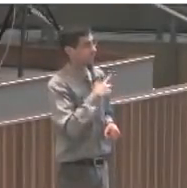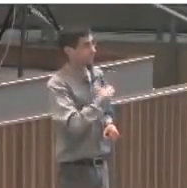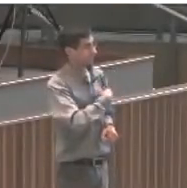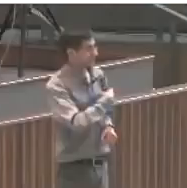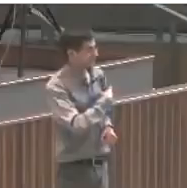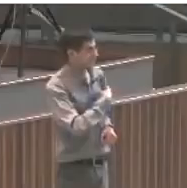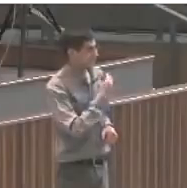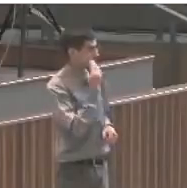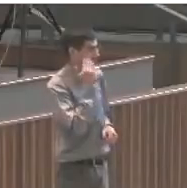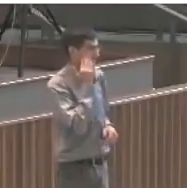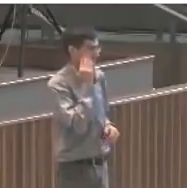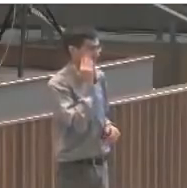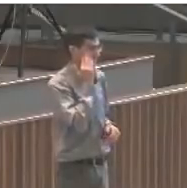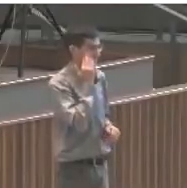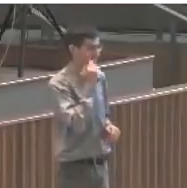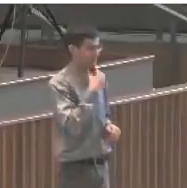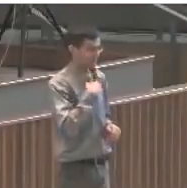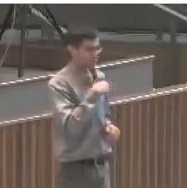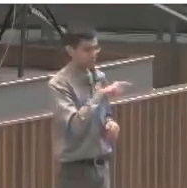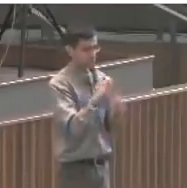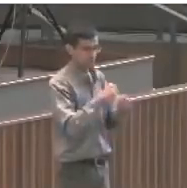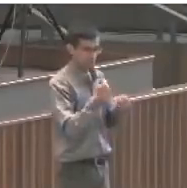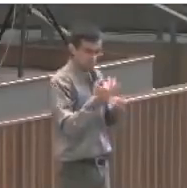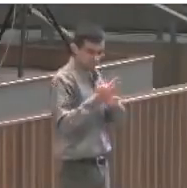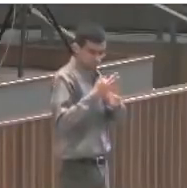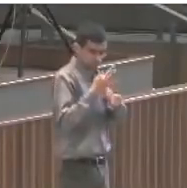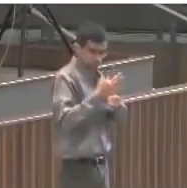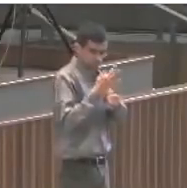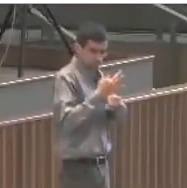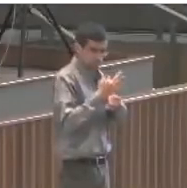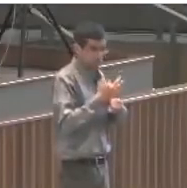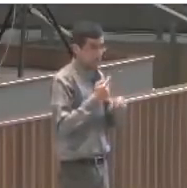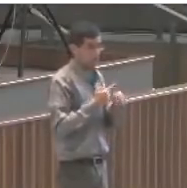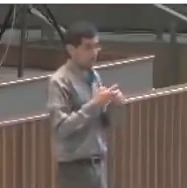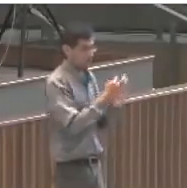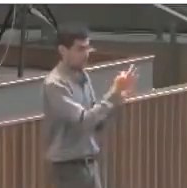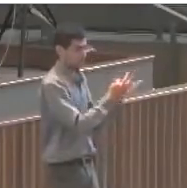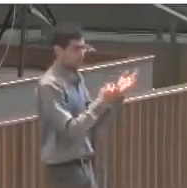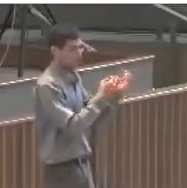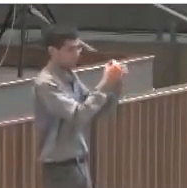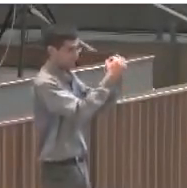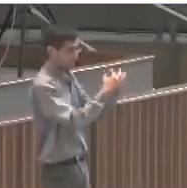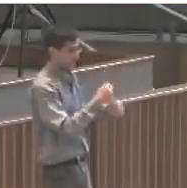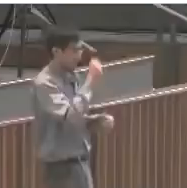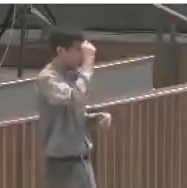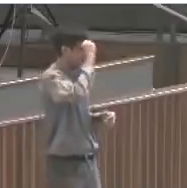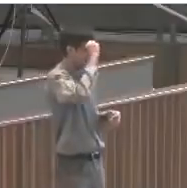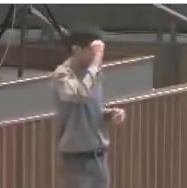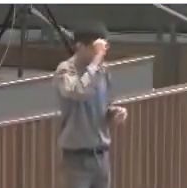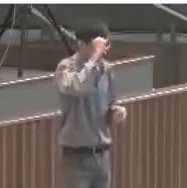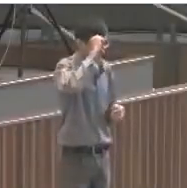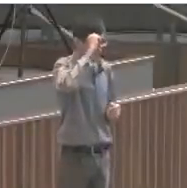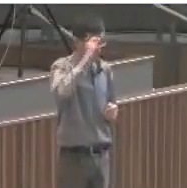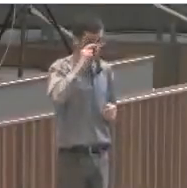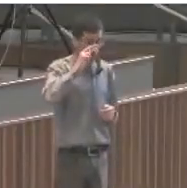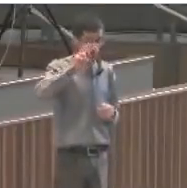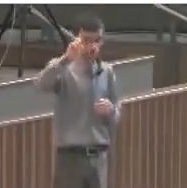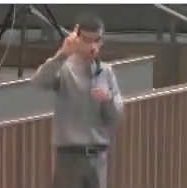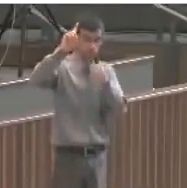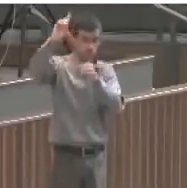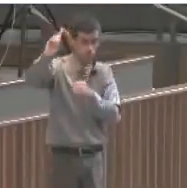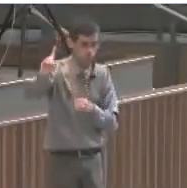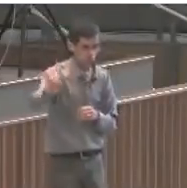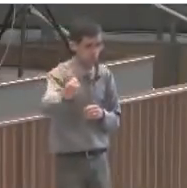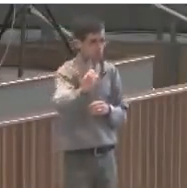confrontação eu ouvi os passos no jardim e fiquei com medo e por isso eu me